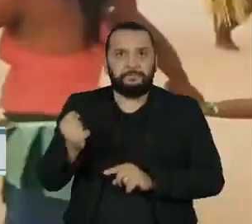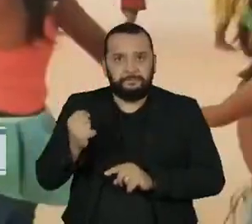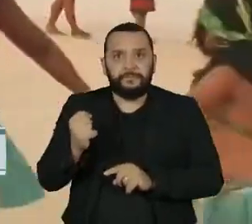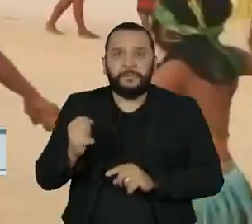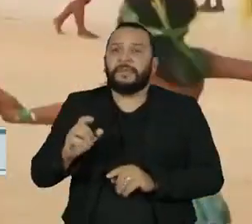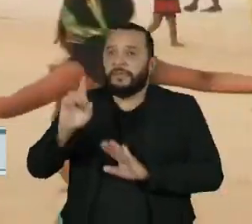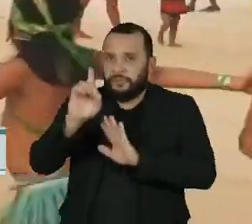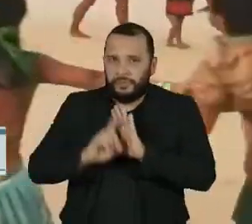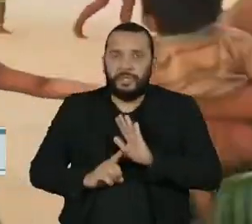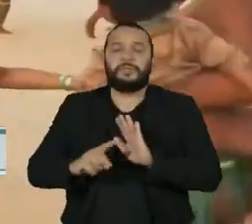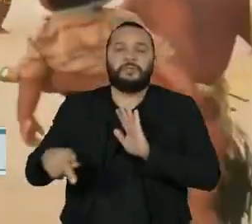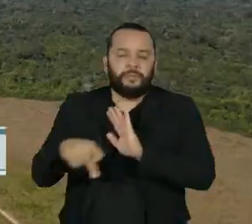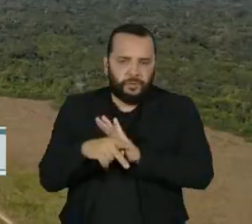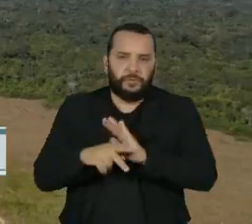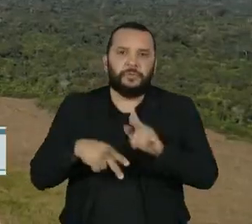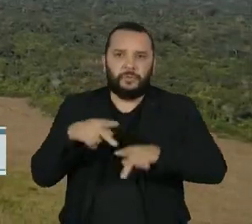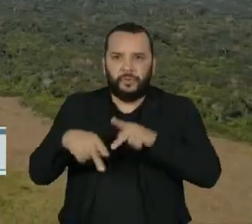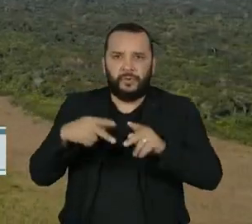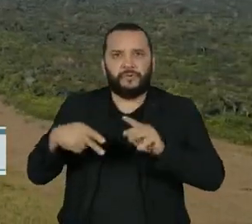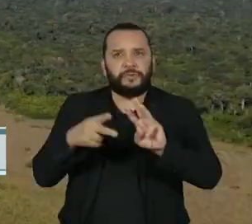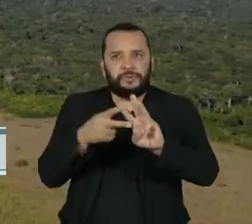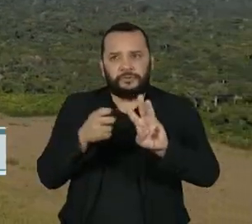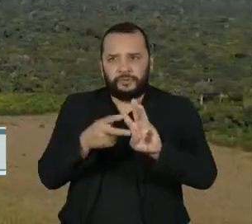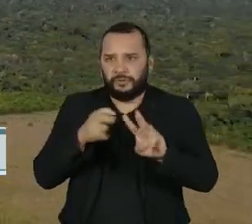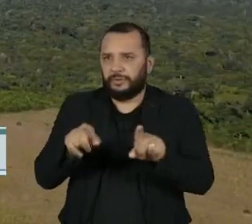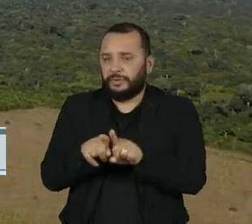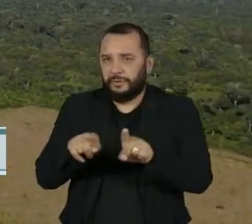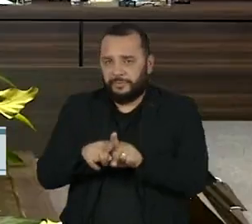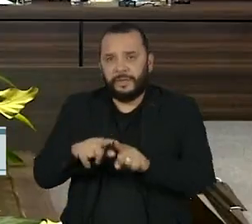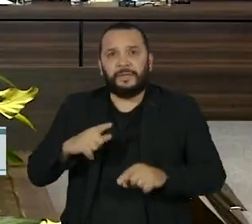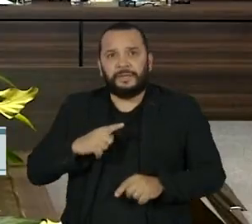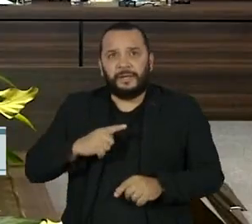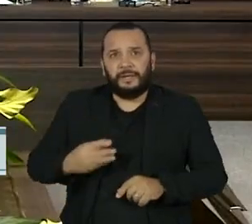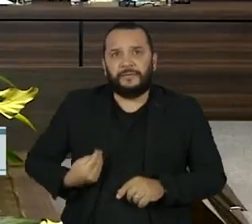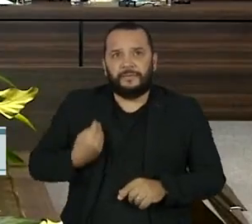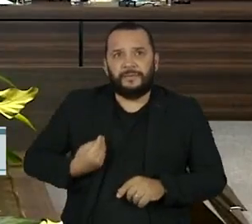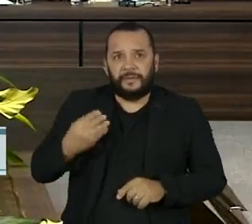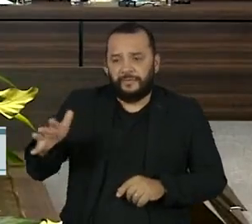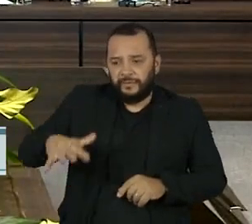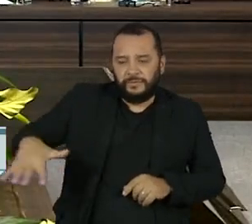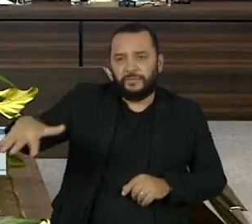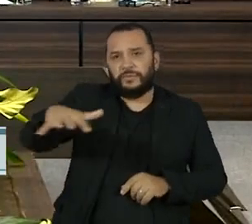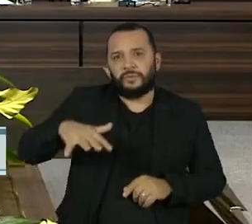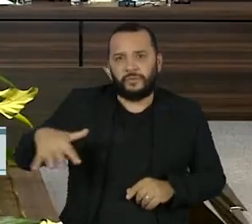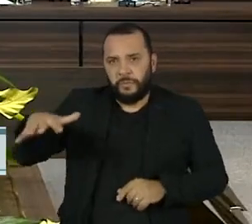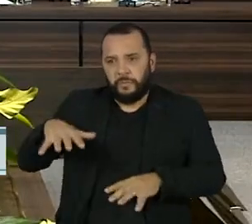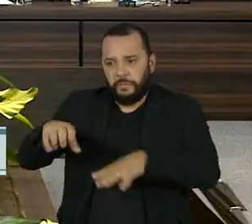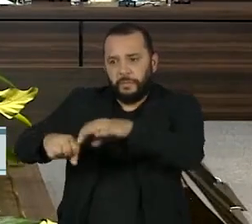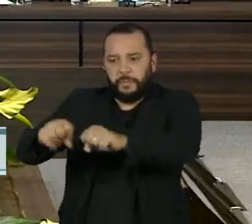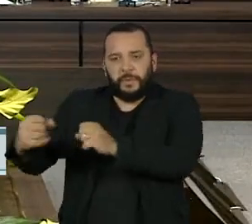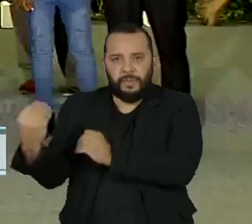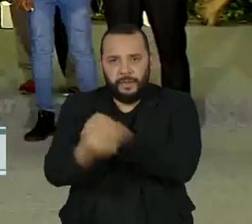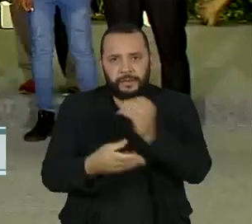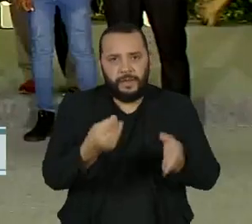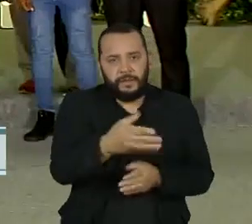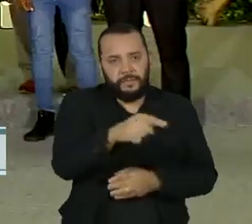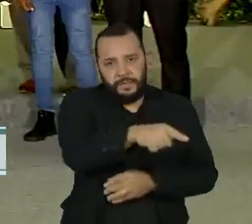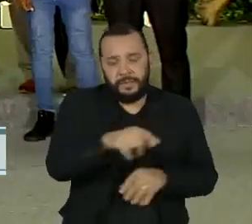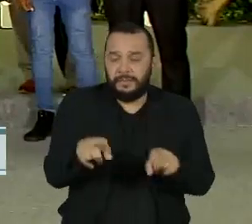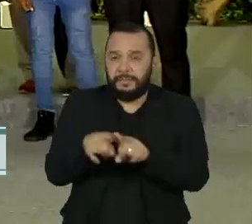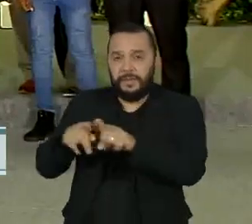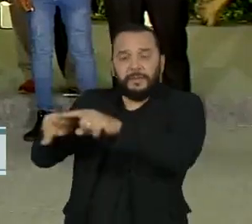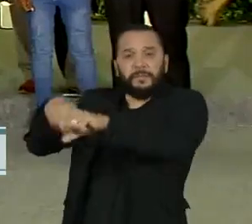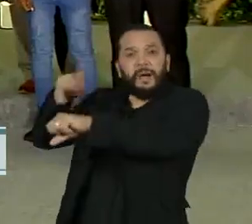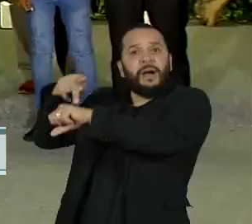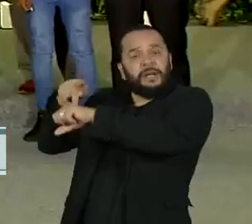dos direitos dos povos indígenas na existência e posse de terras e a união para cobrar dos países ricos investimentos para o